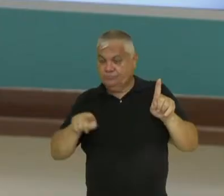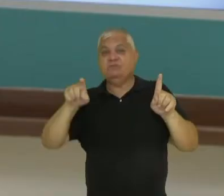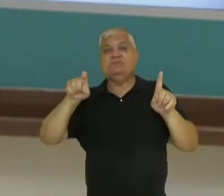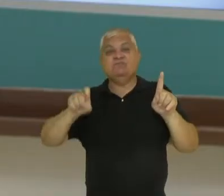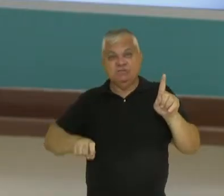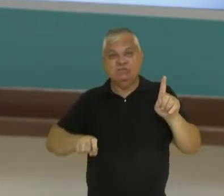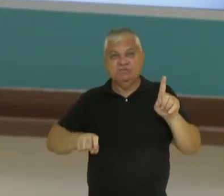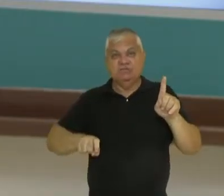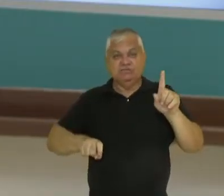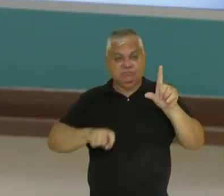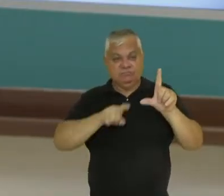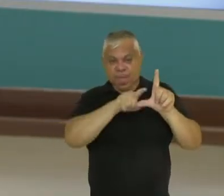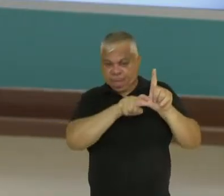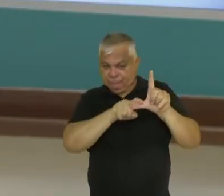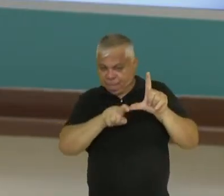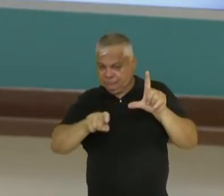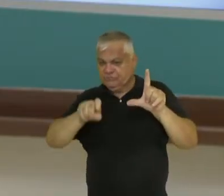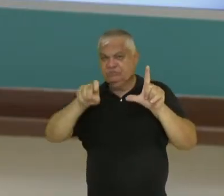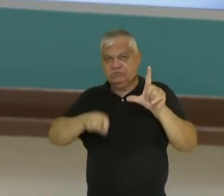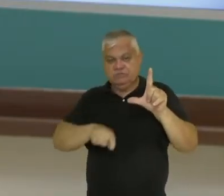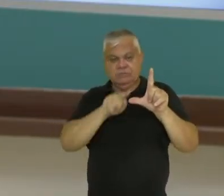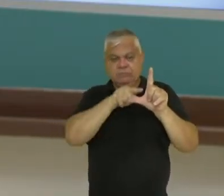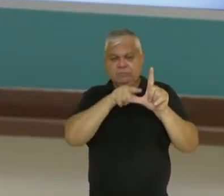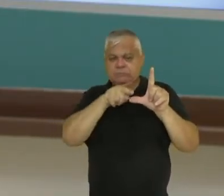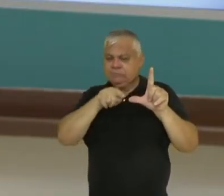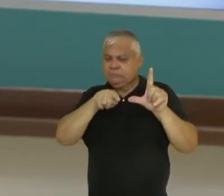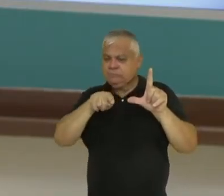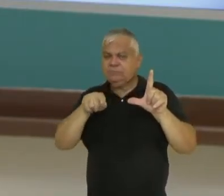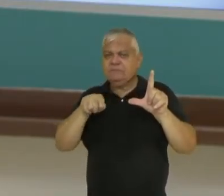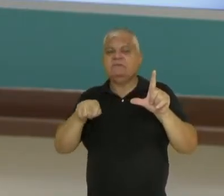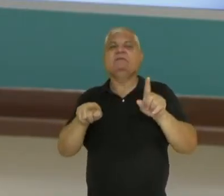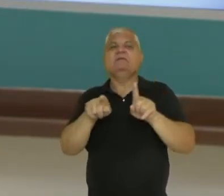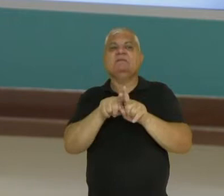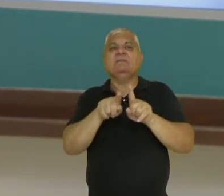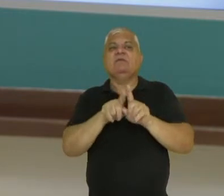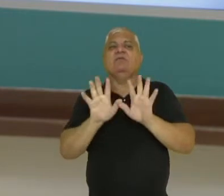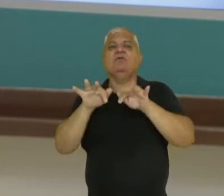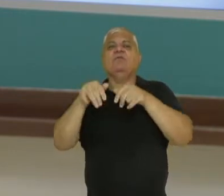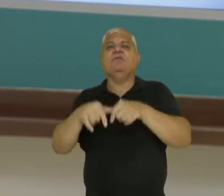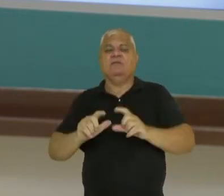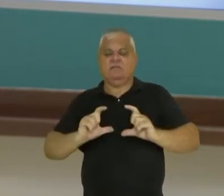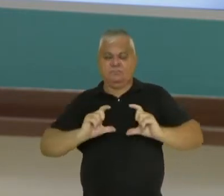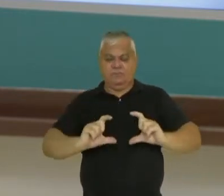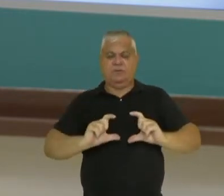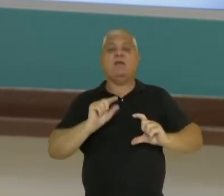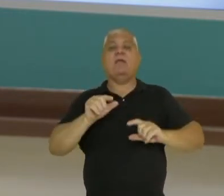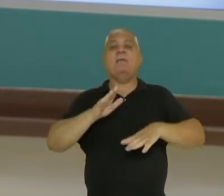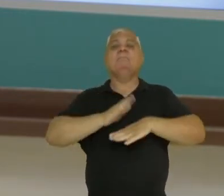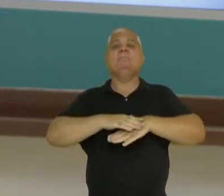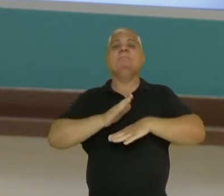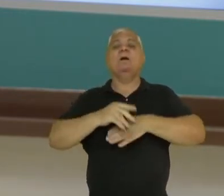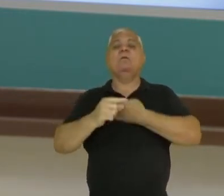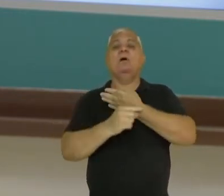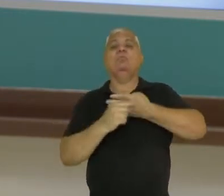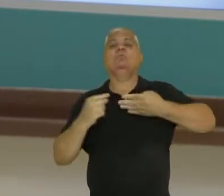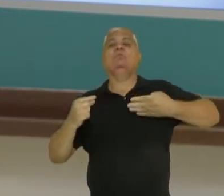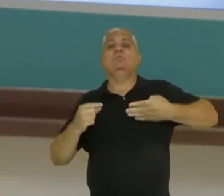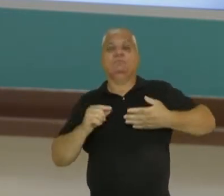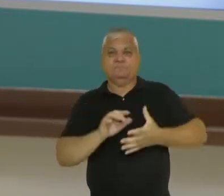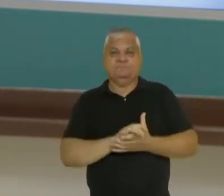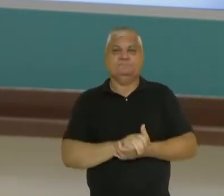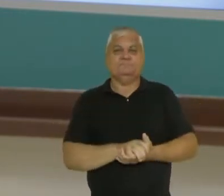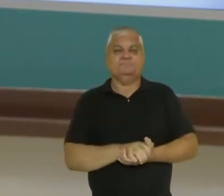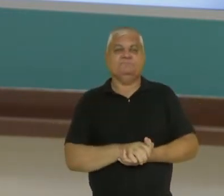aqui, normalmente a unidade independente. E no finzinho a gente vai ter a fonte, quem que produziu esses